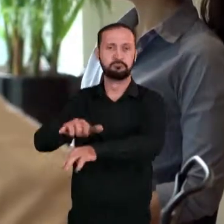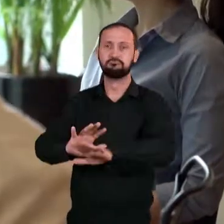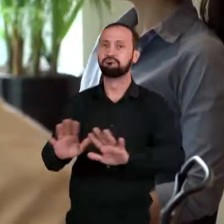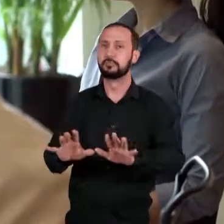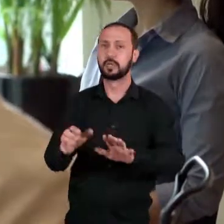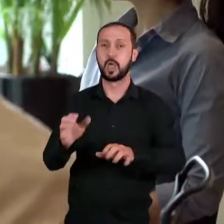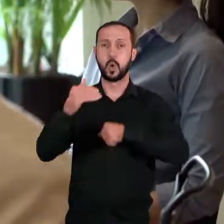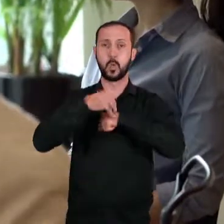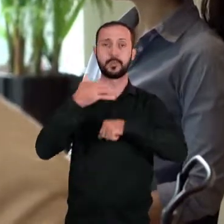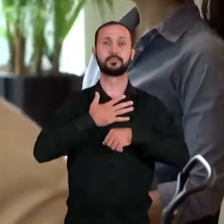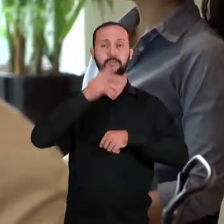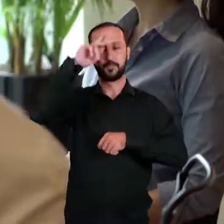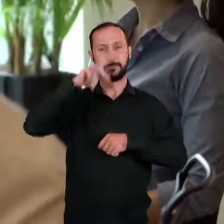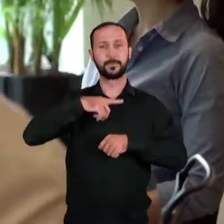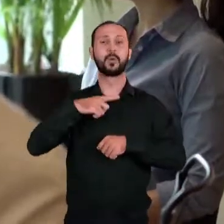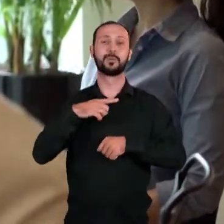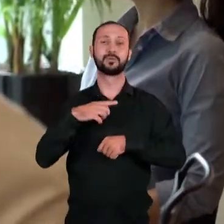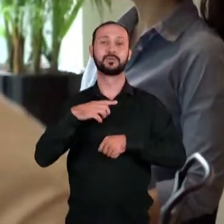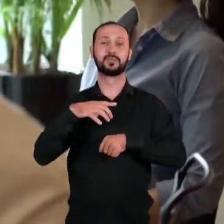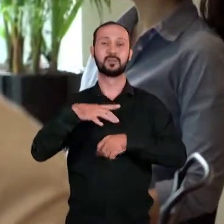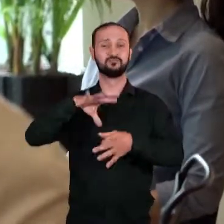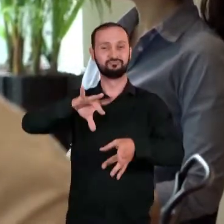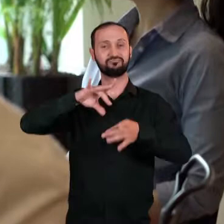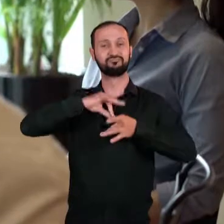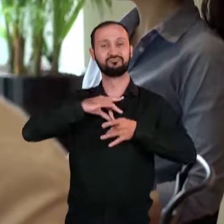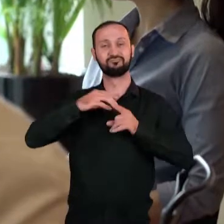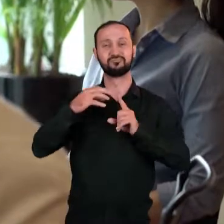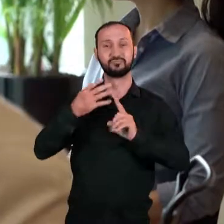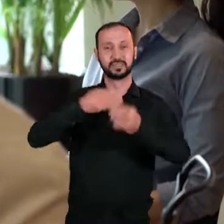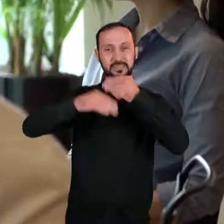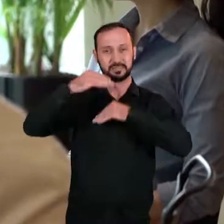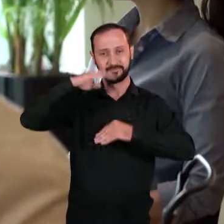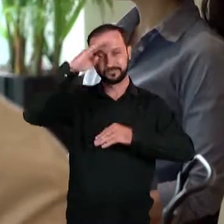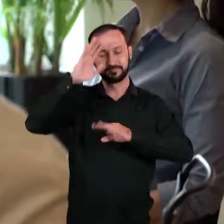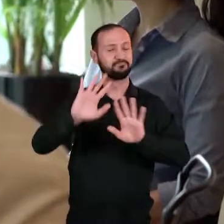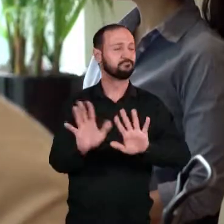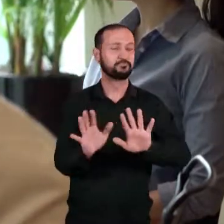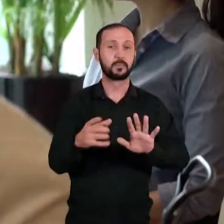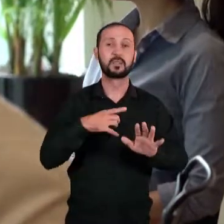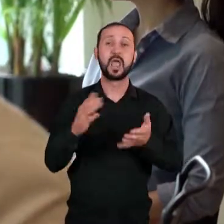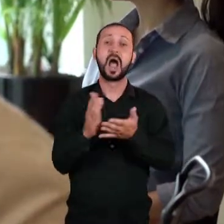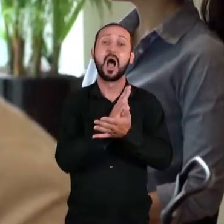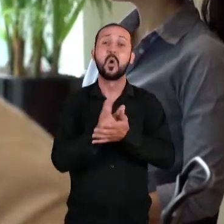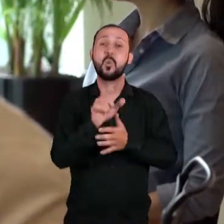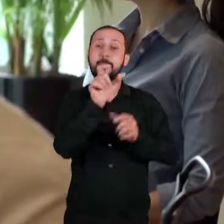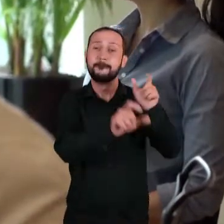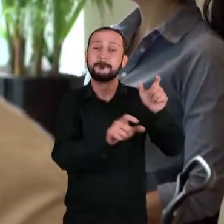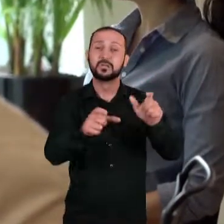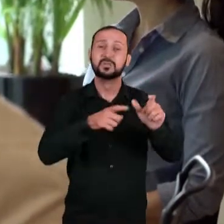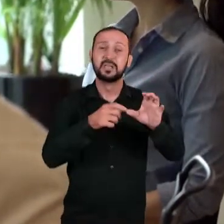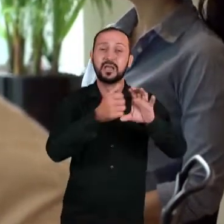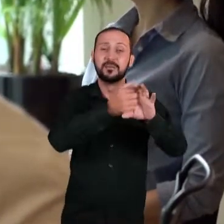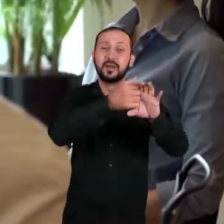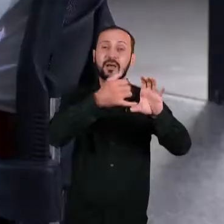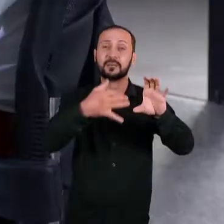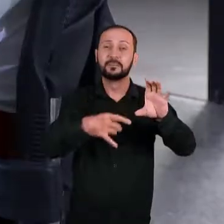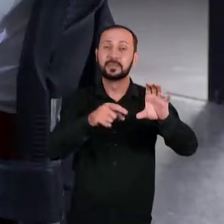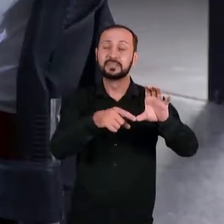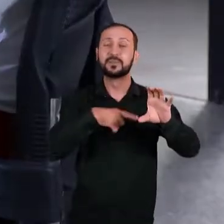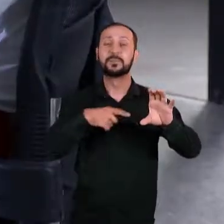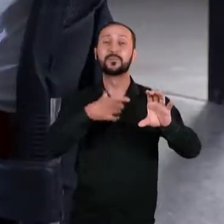tem a síndrome de burnout. Então, algumas pessoas, elas têm por natureza, por características, uma facilidade para